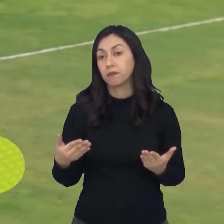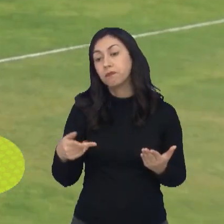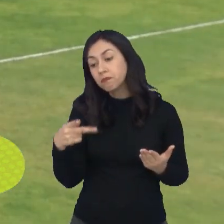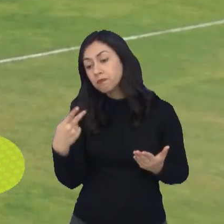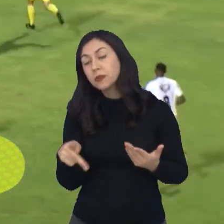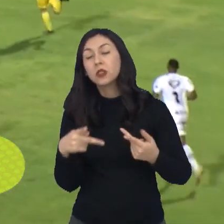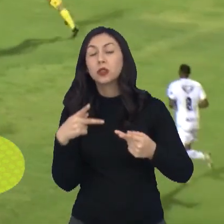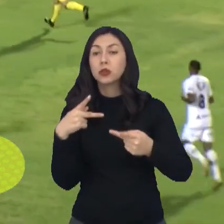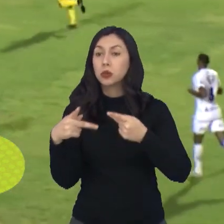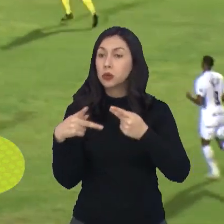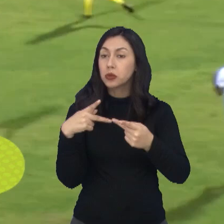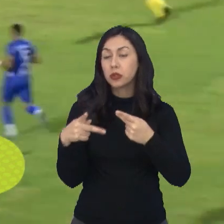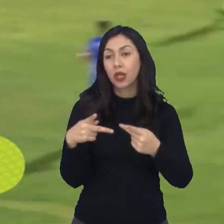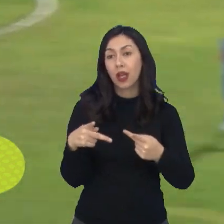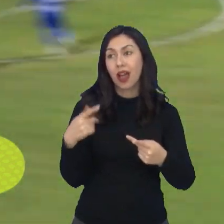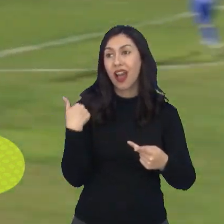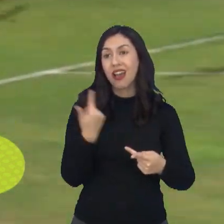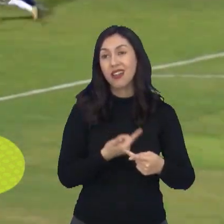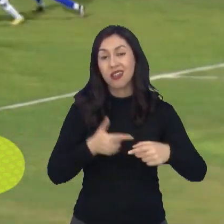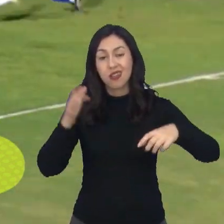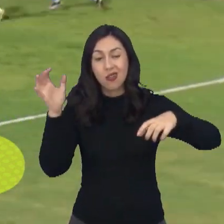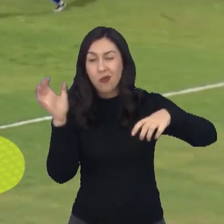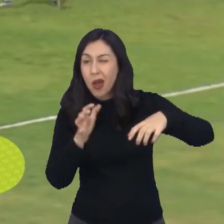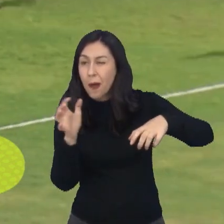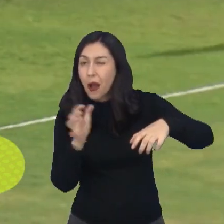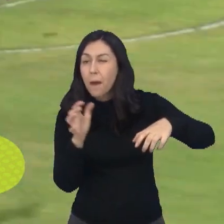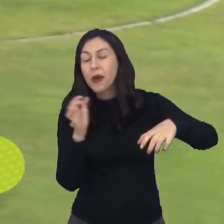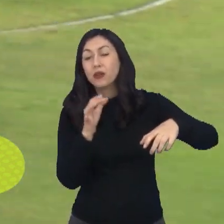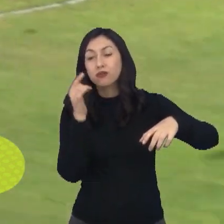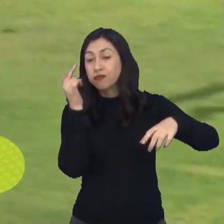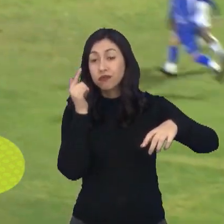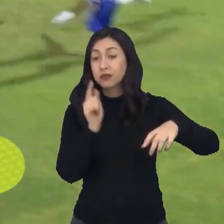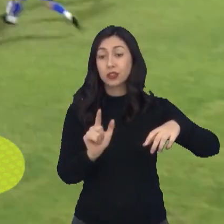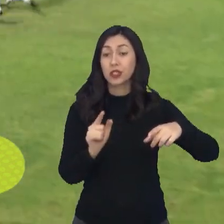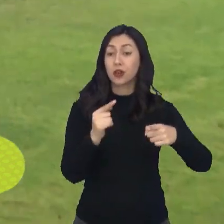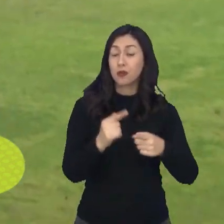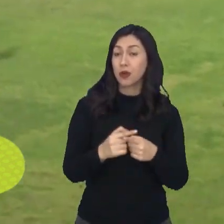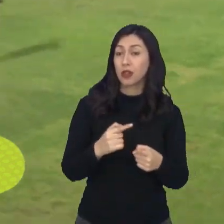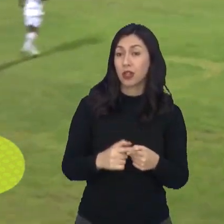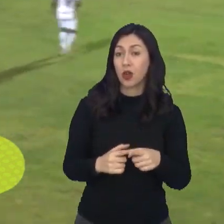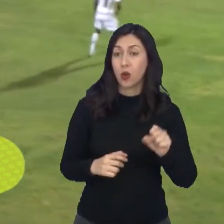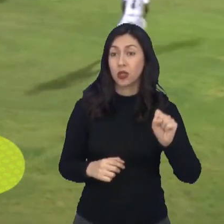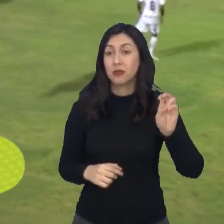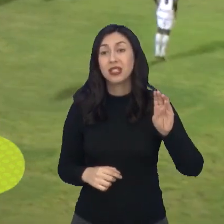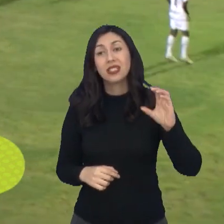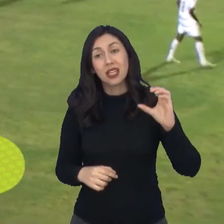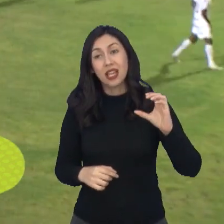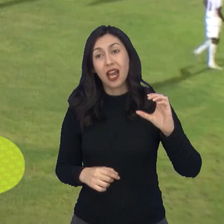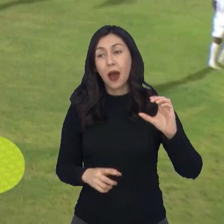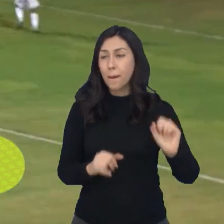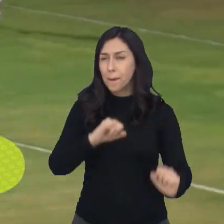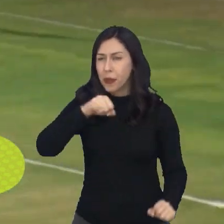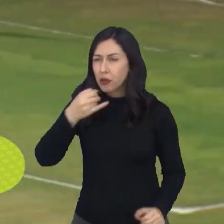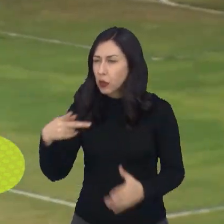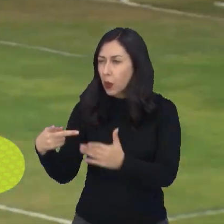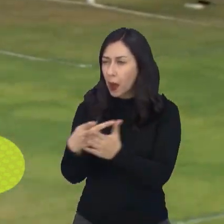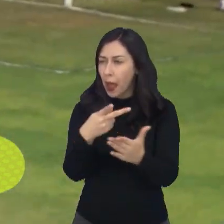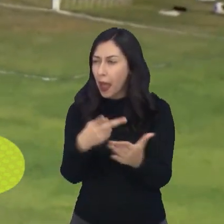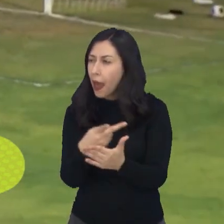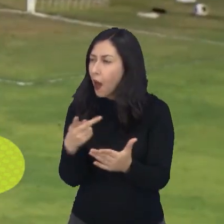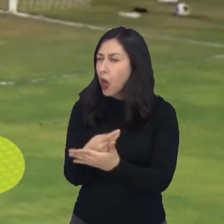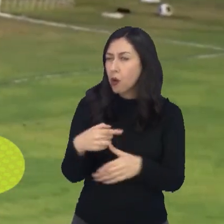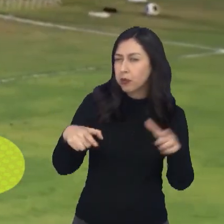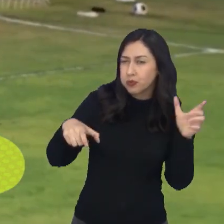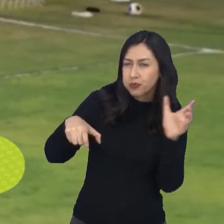não conseguiu pressionar tanto o adversário, que foi um adversário que jogou no nosso erro, na verdade. E aí depois do segundo tempo a gente